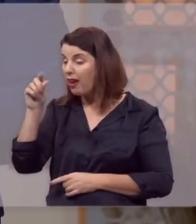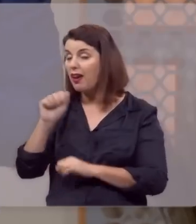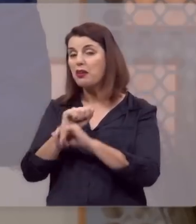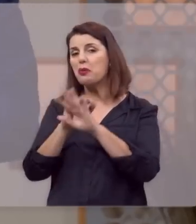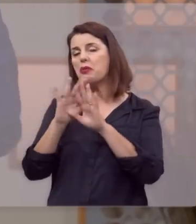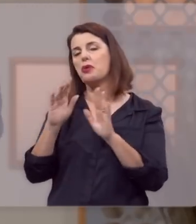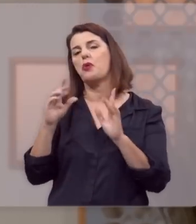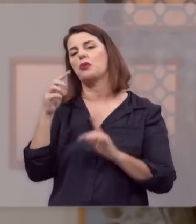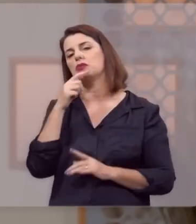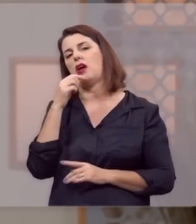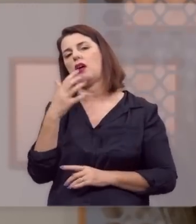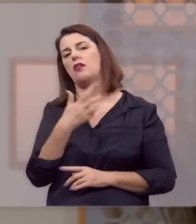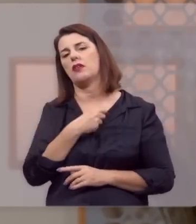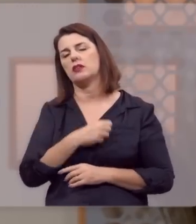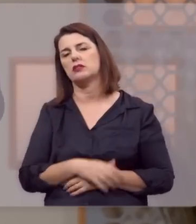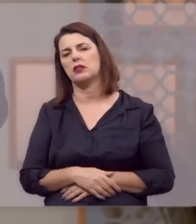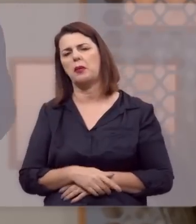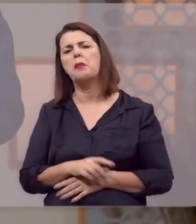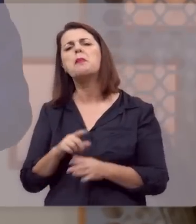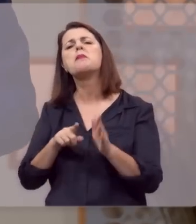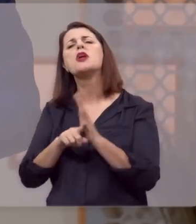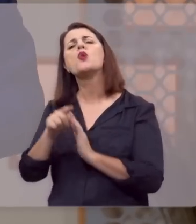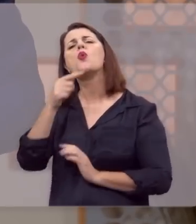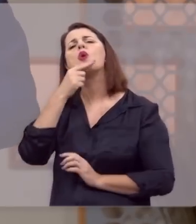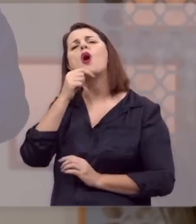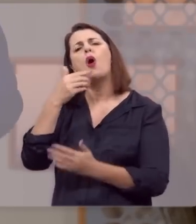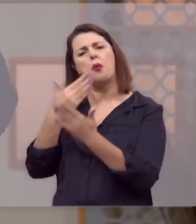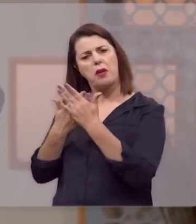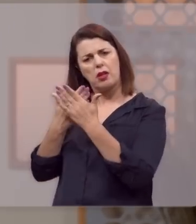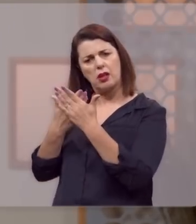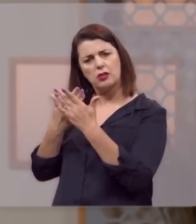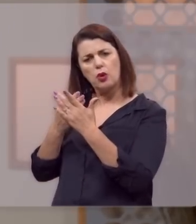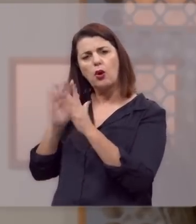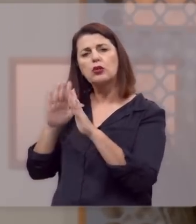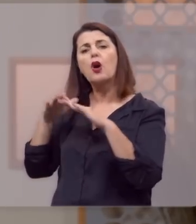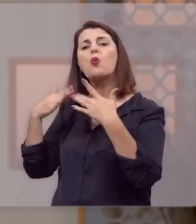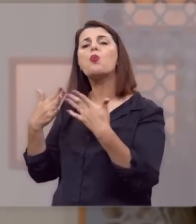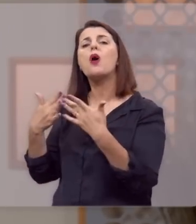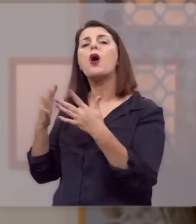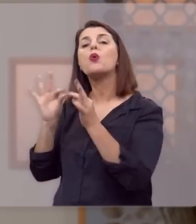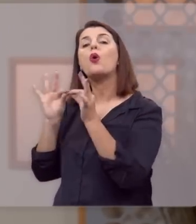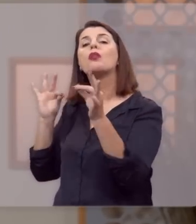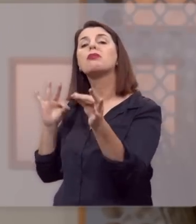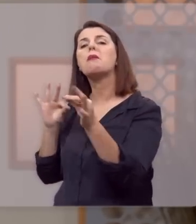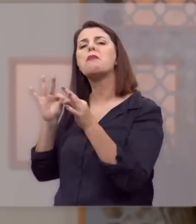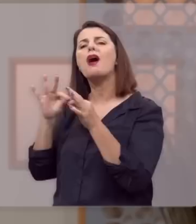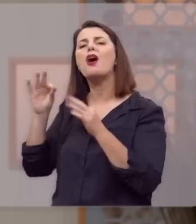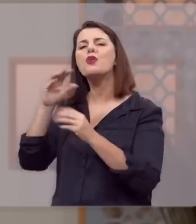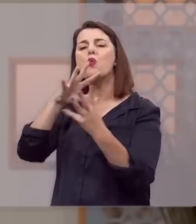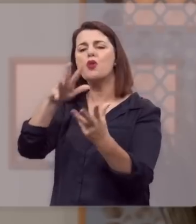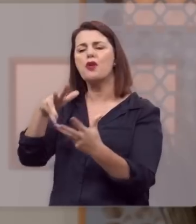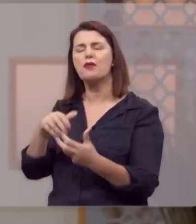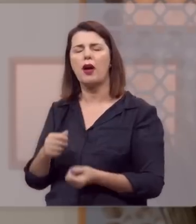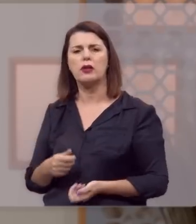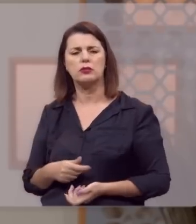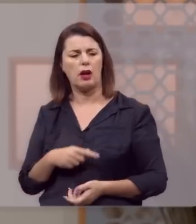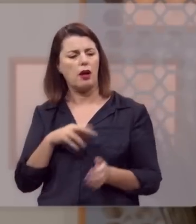Pergunte para um astrônomo qual é o tamanho do universo, que ele mediu a palmos. Ele vai responder: eu não